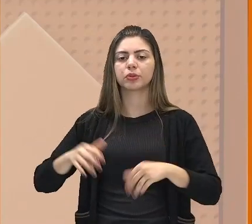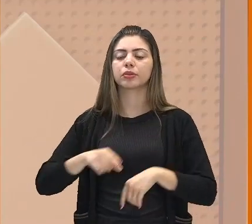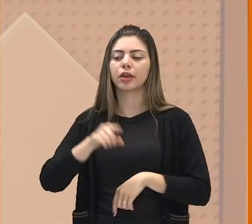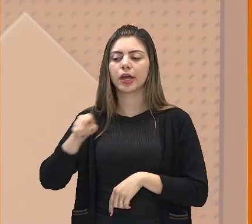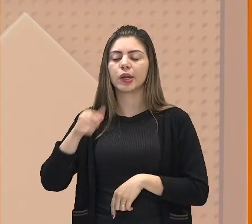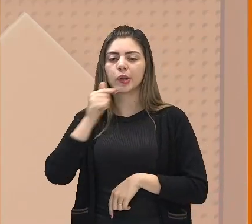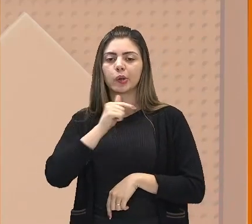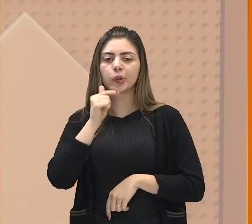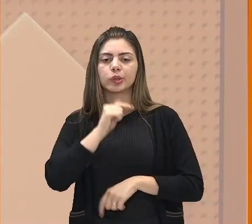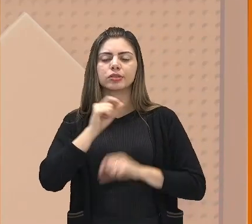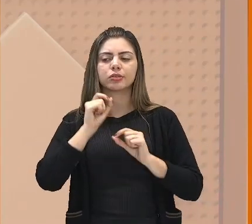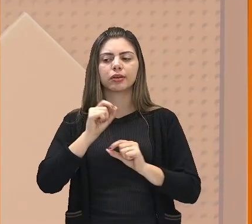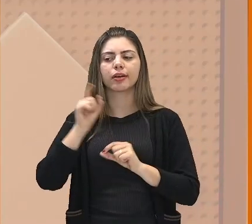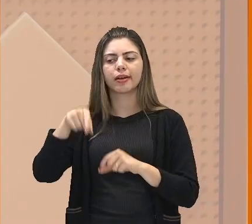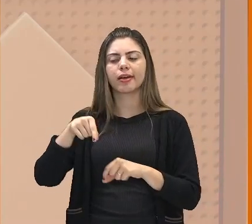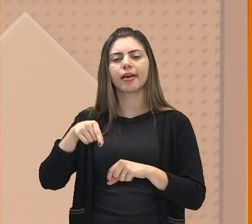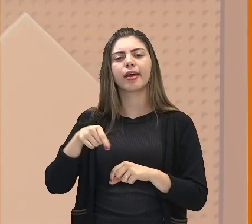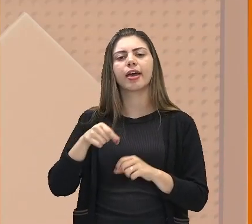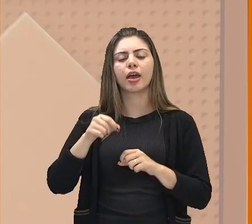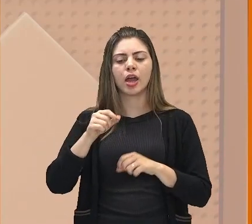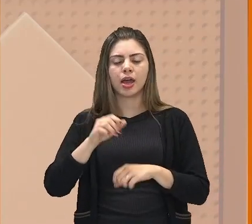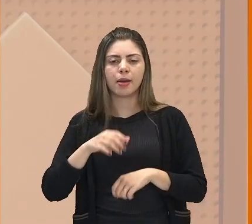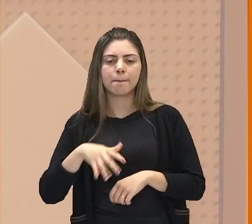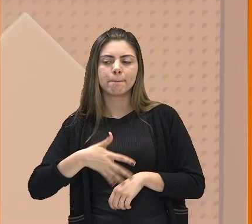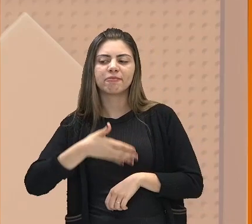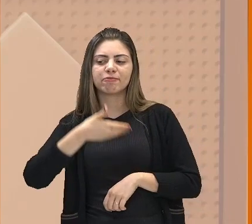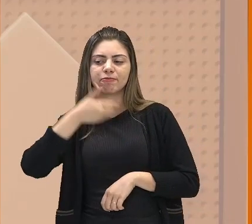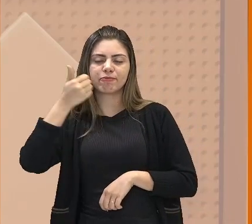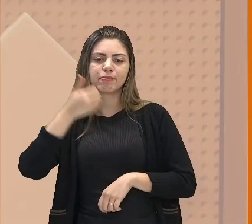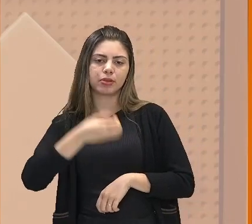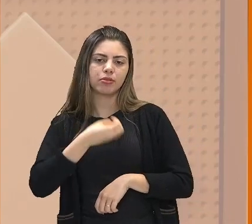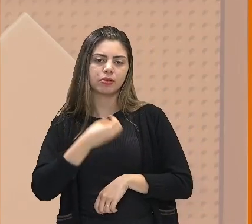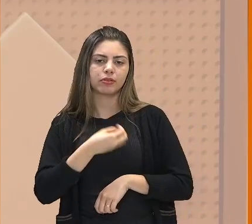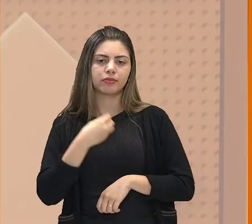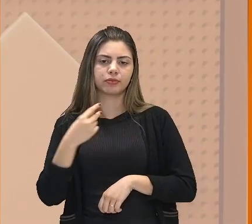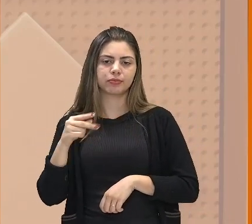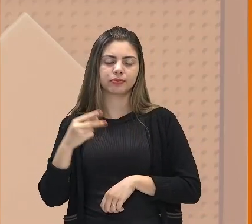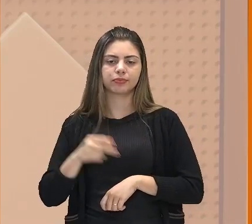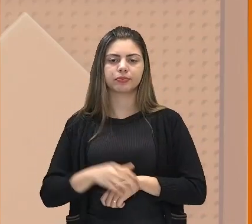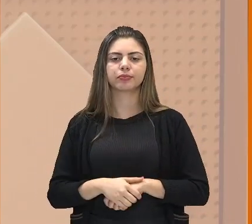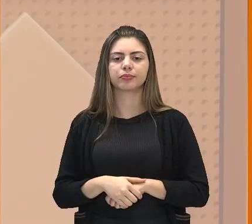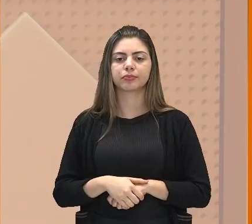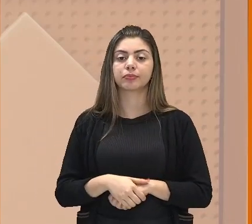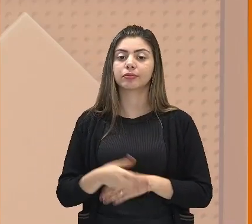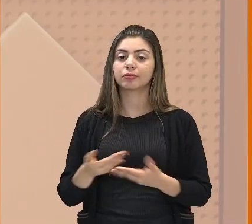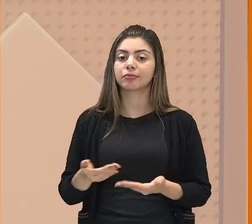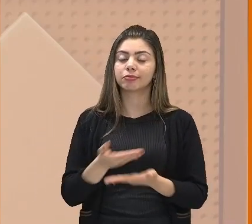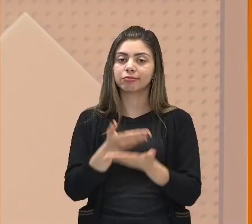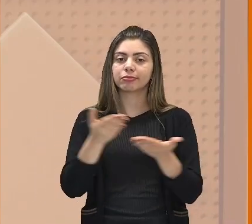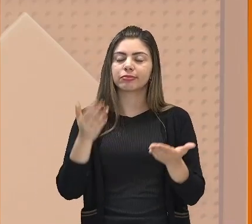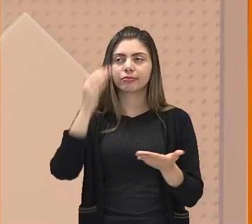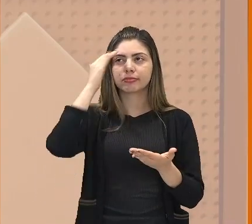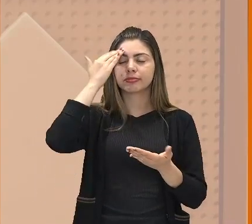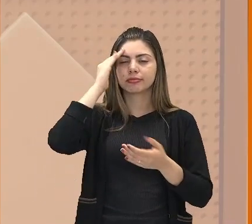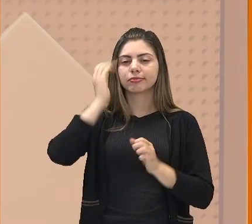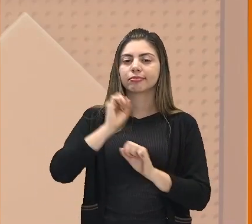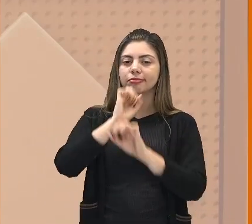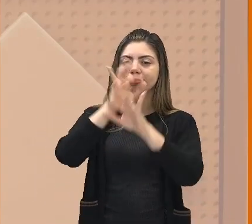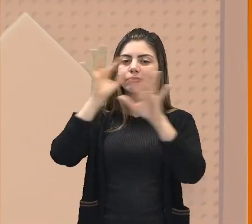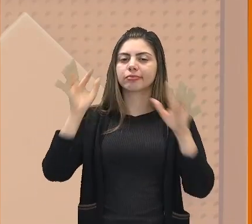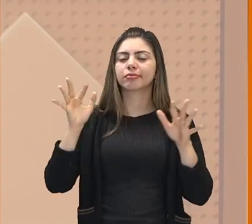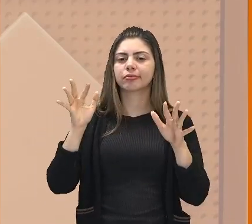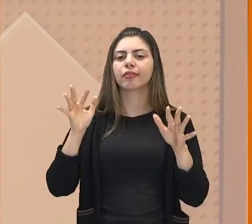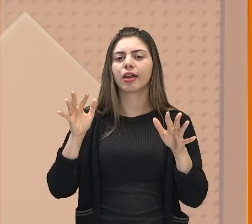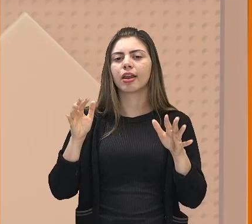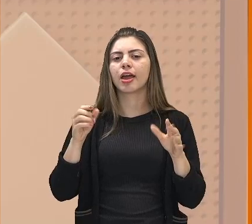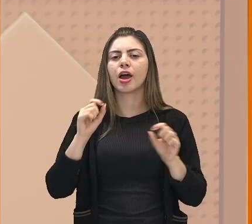ali uma acessibilidade e uma melhor qualidade de vida. Então, espero que tenha ficado claro, né, vocês